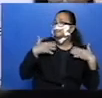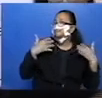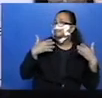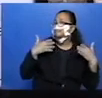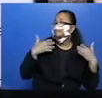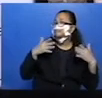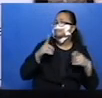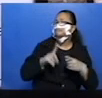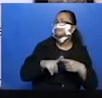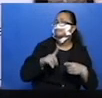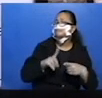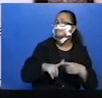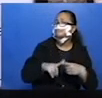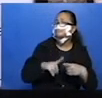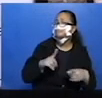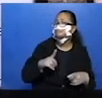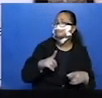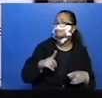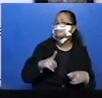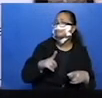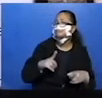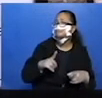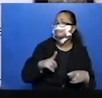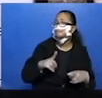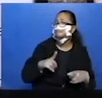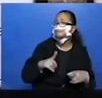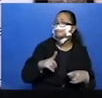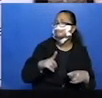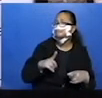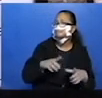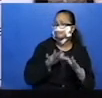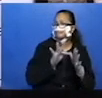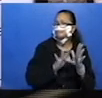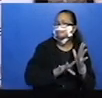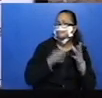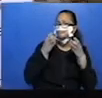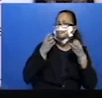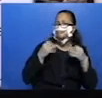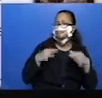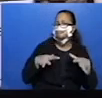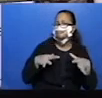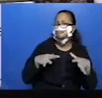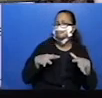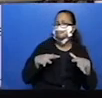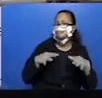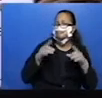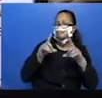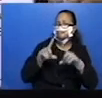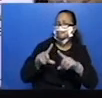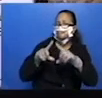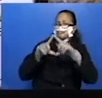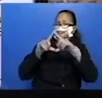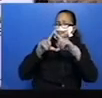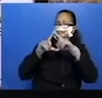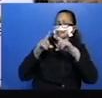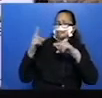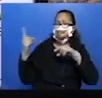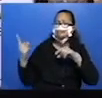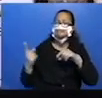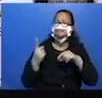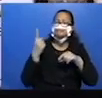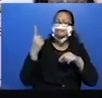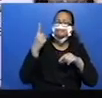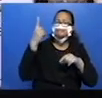quê? Lá no texto, no parágrafo 4, explica. Porque as pirâmides eram